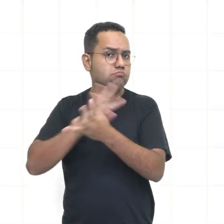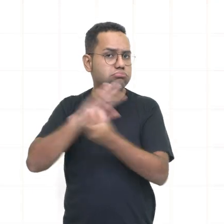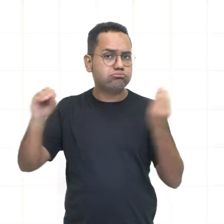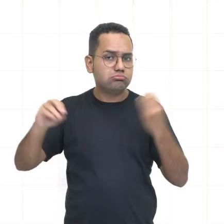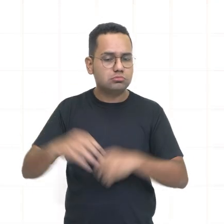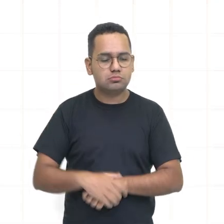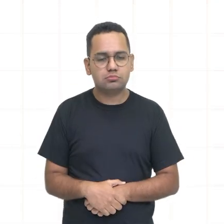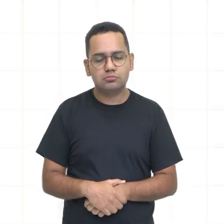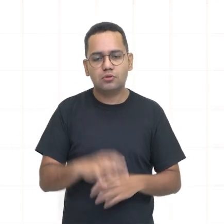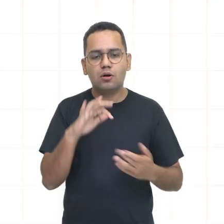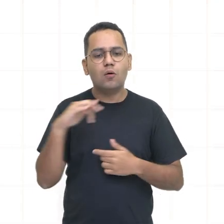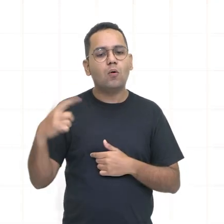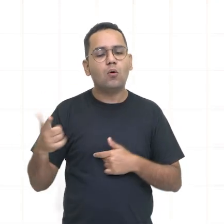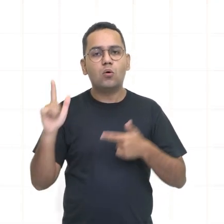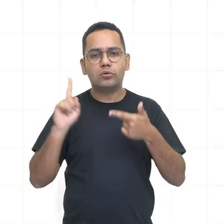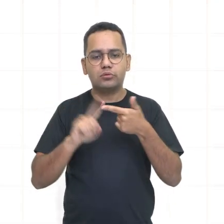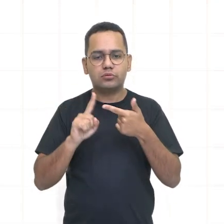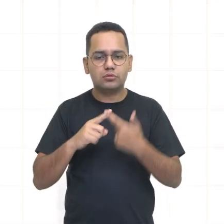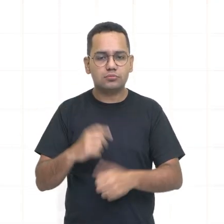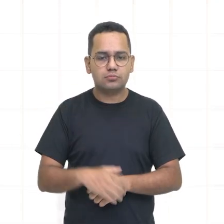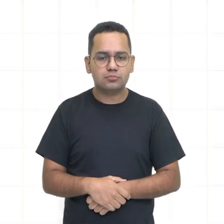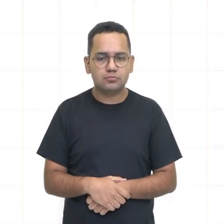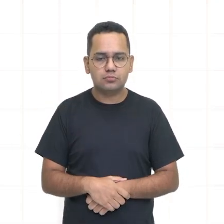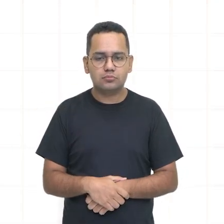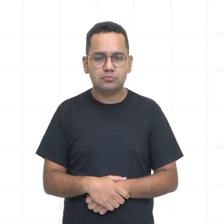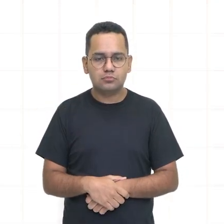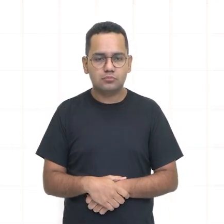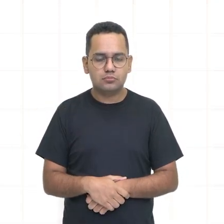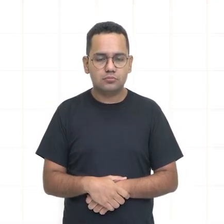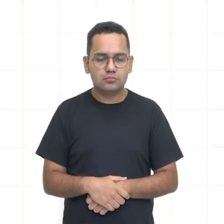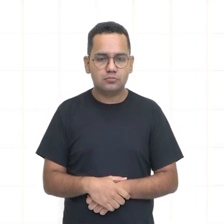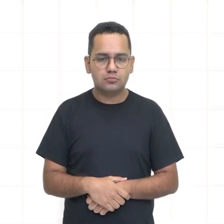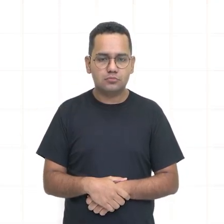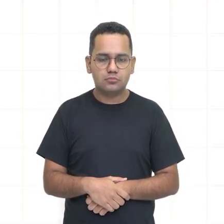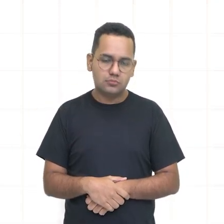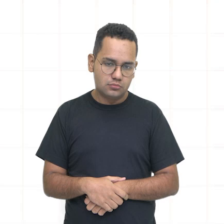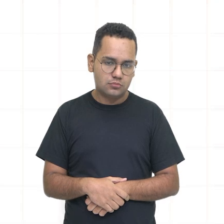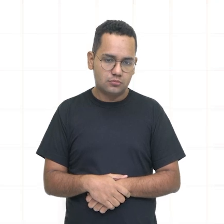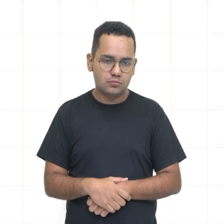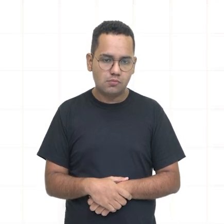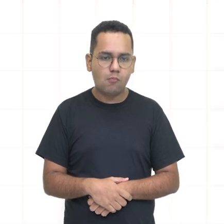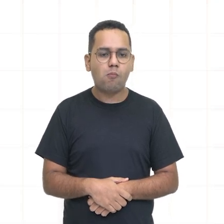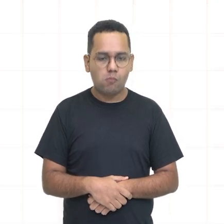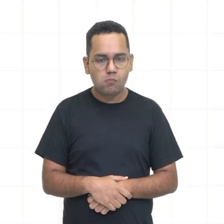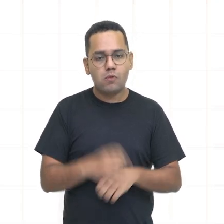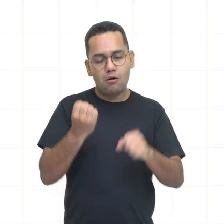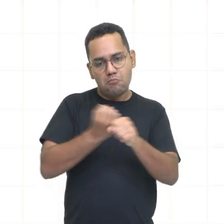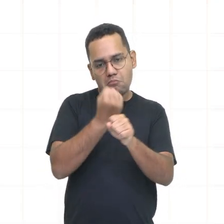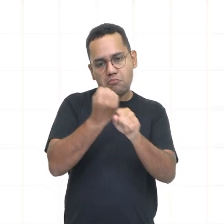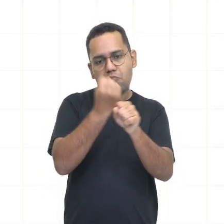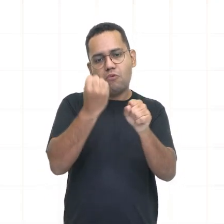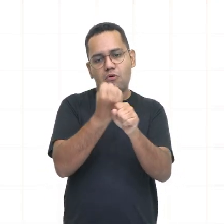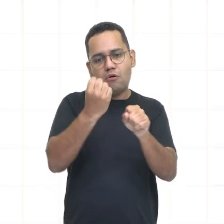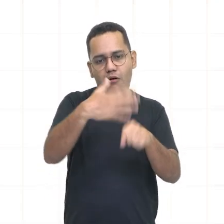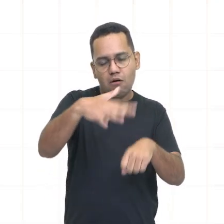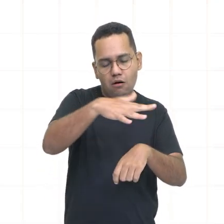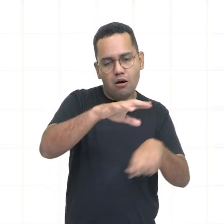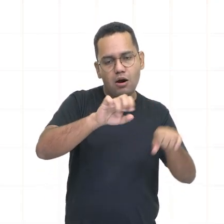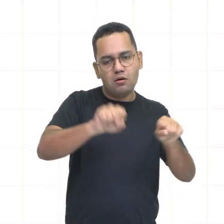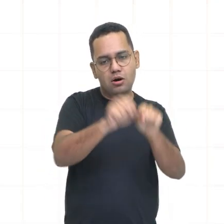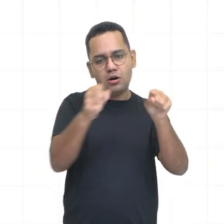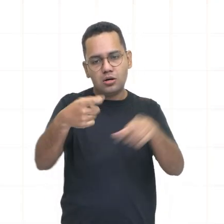observar também a destruição física e econômica. Guerras, políticas repressivas e má